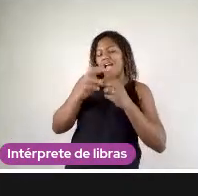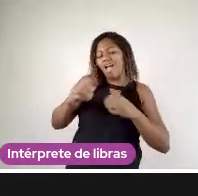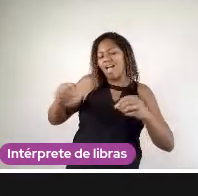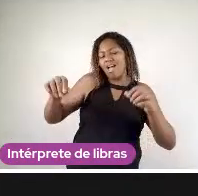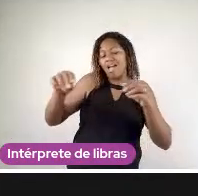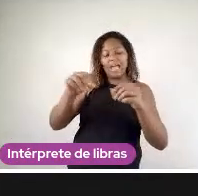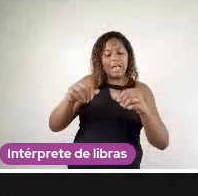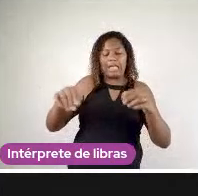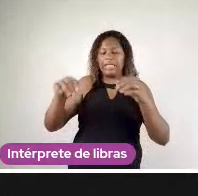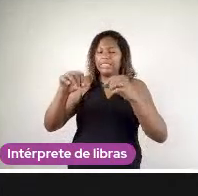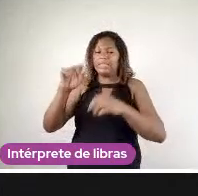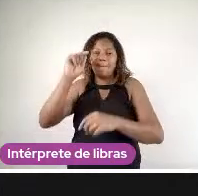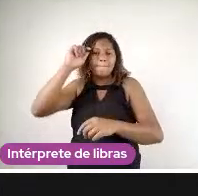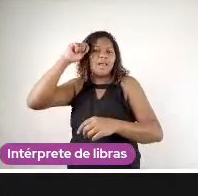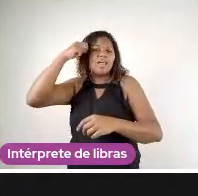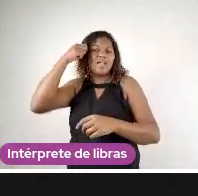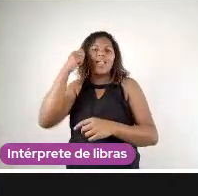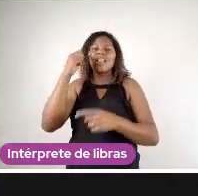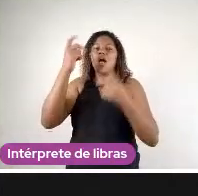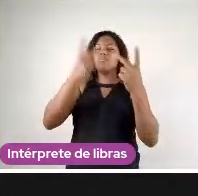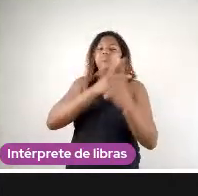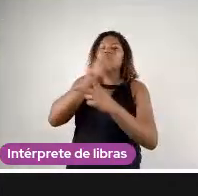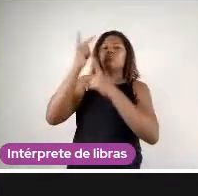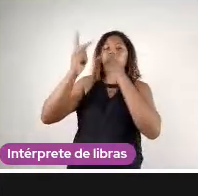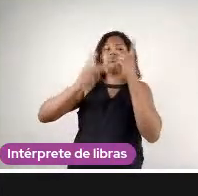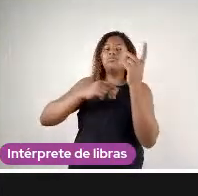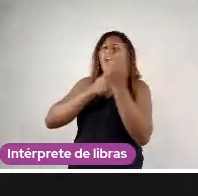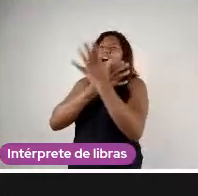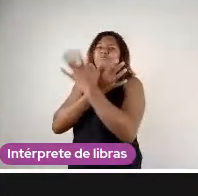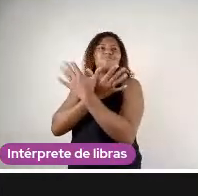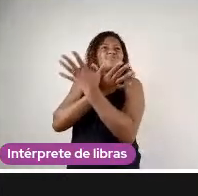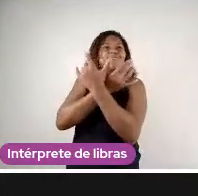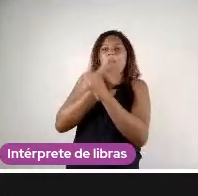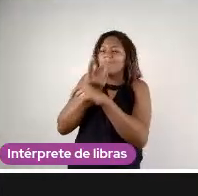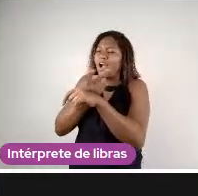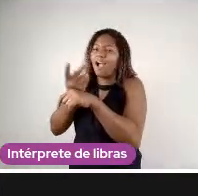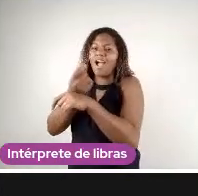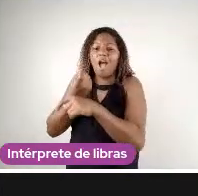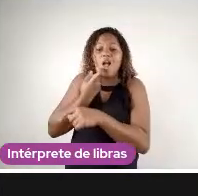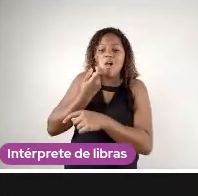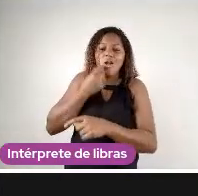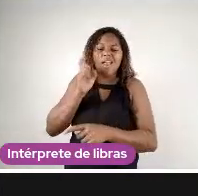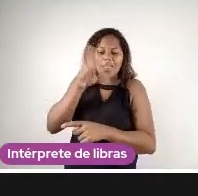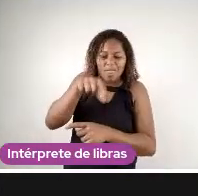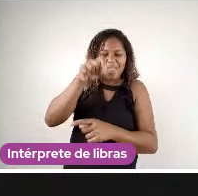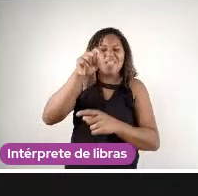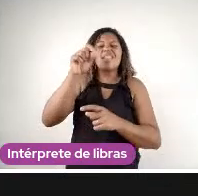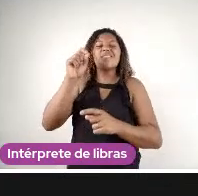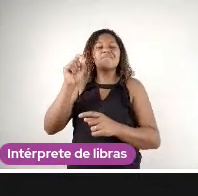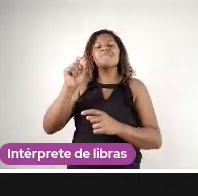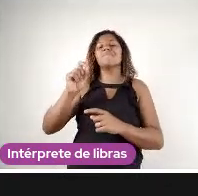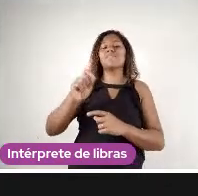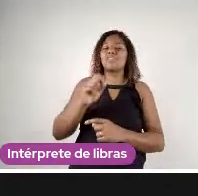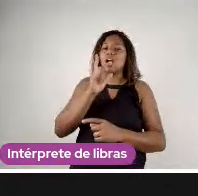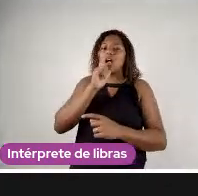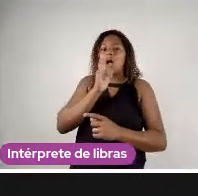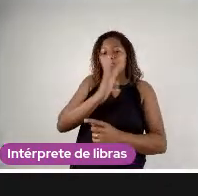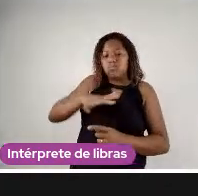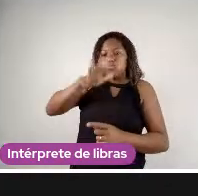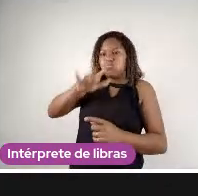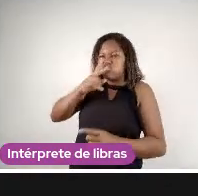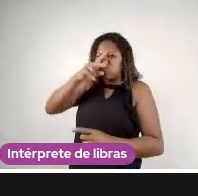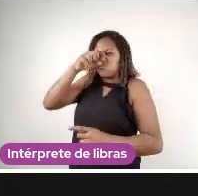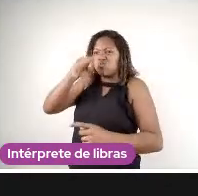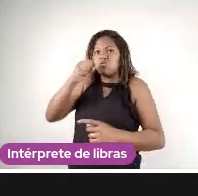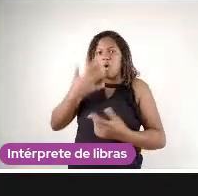vento move, a gaivota tá caçando peixe rente à maré. Tua correnteza, tome cuidado